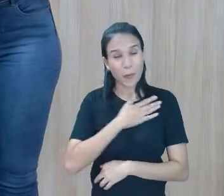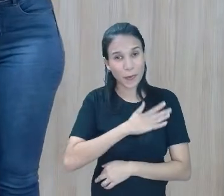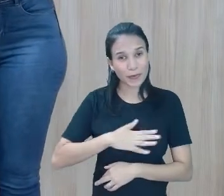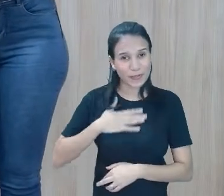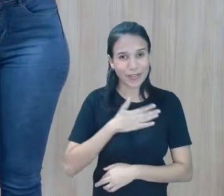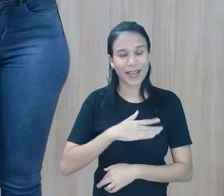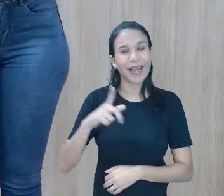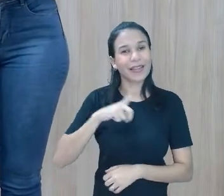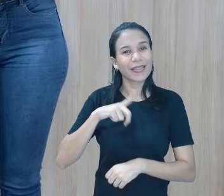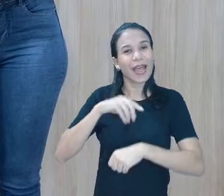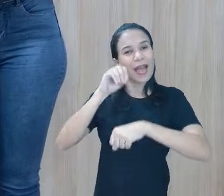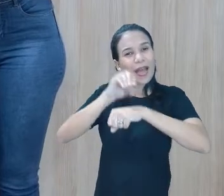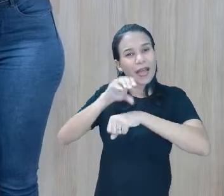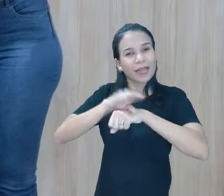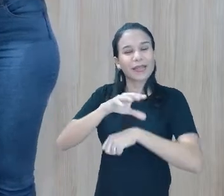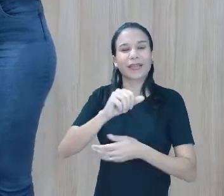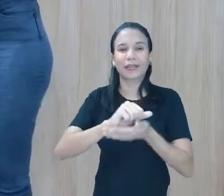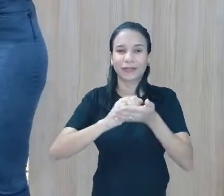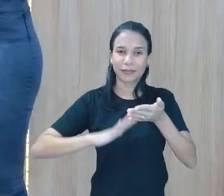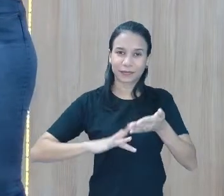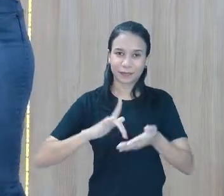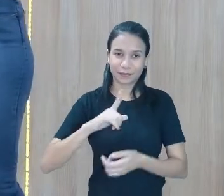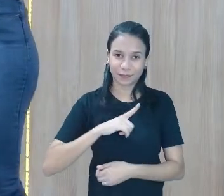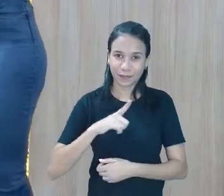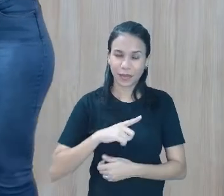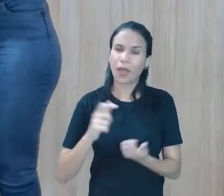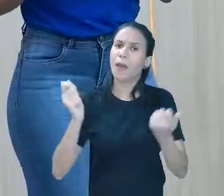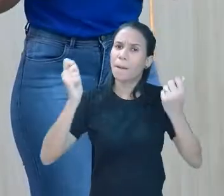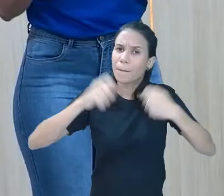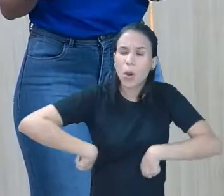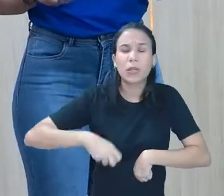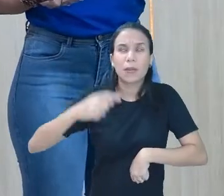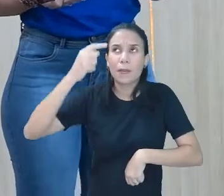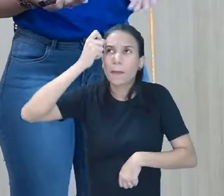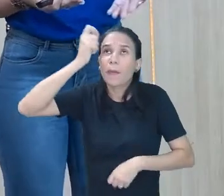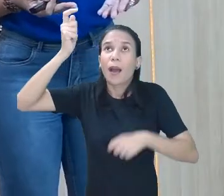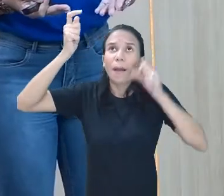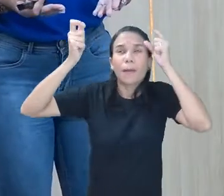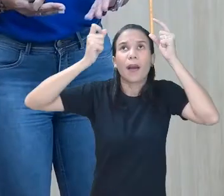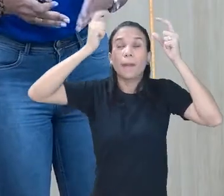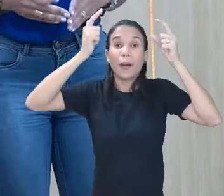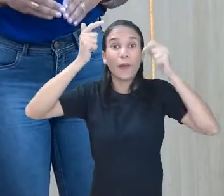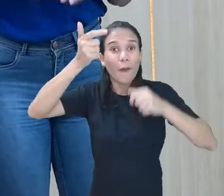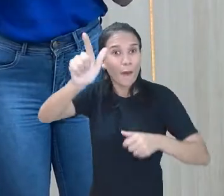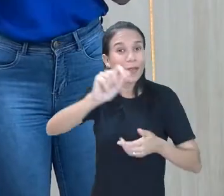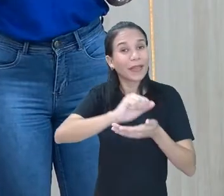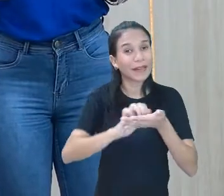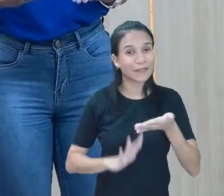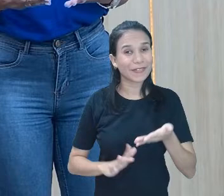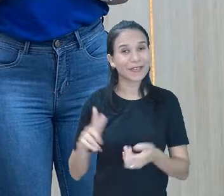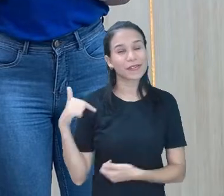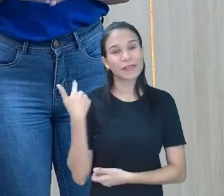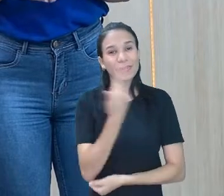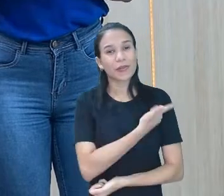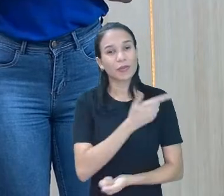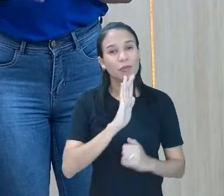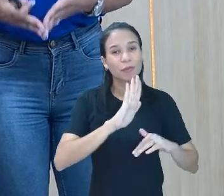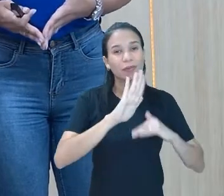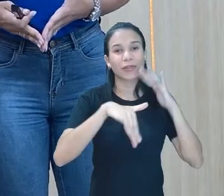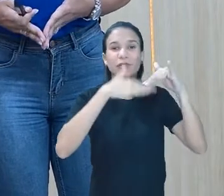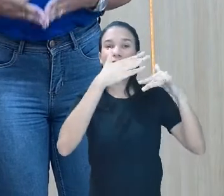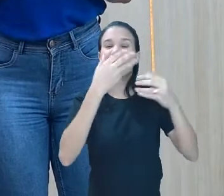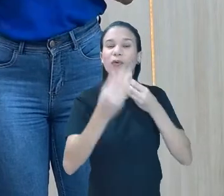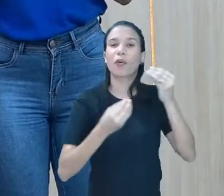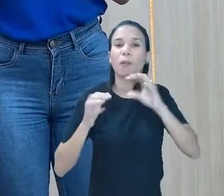gostado e que essas sugestões de atividades que eu trouxe, vocês possam criar umas tantas outras, né, para que a gente de verdade construa